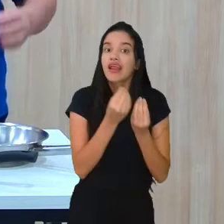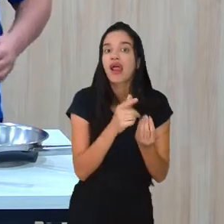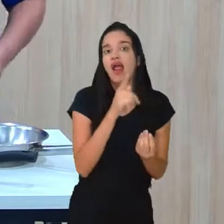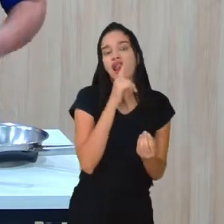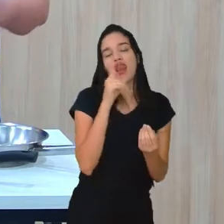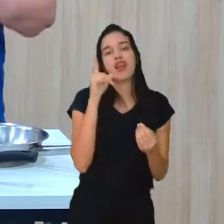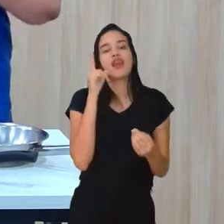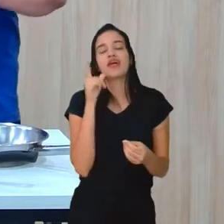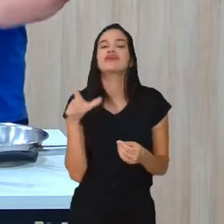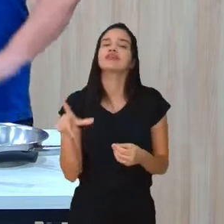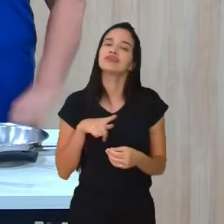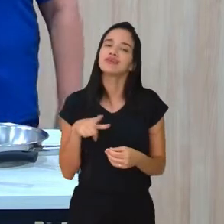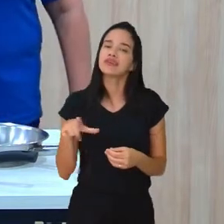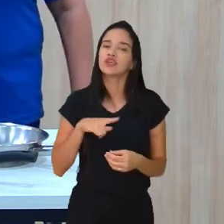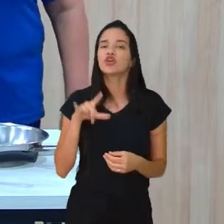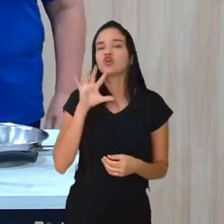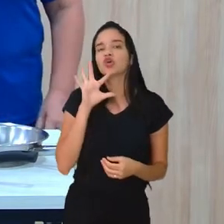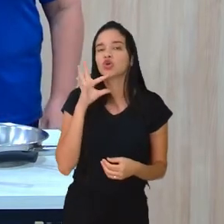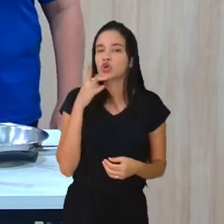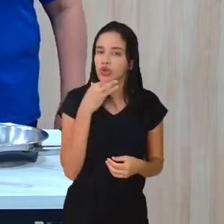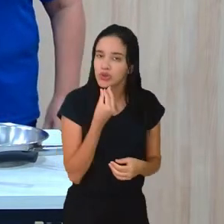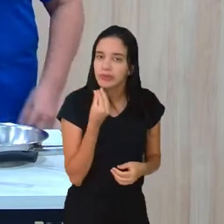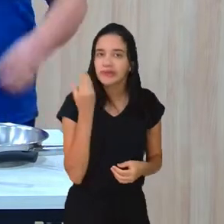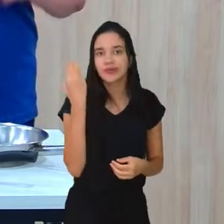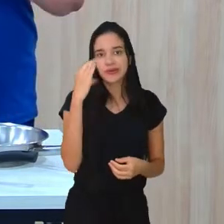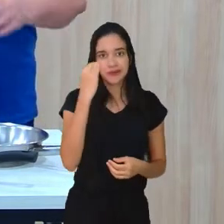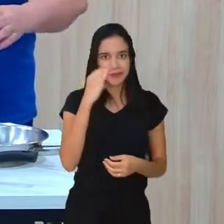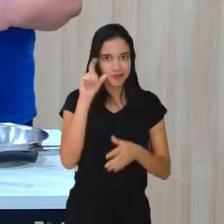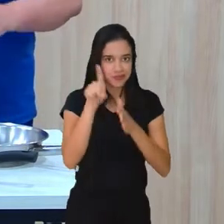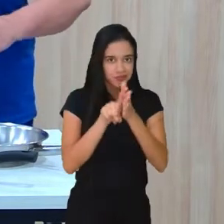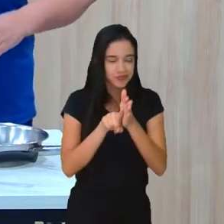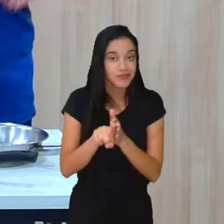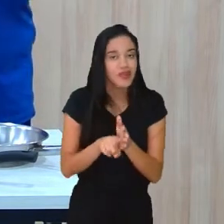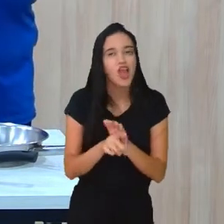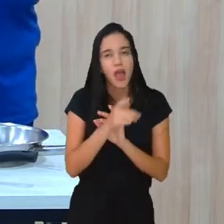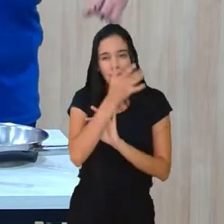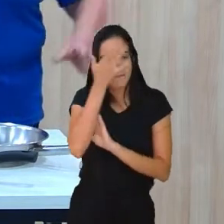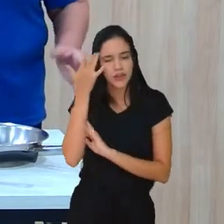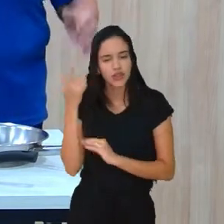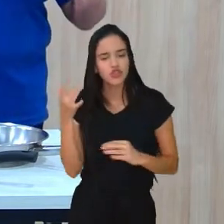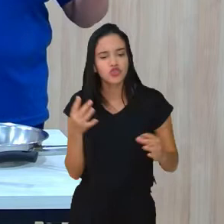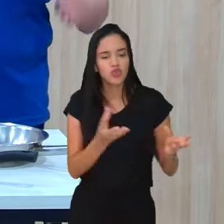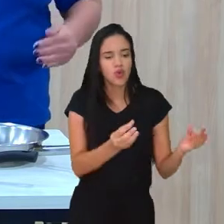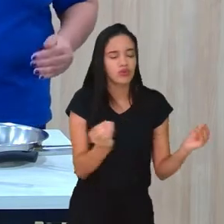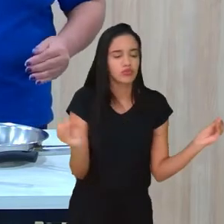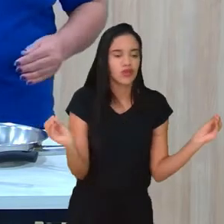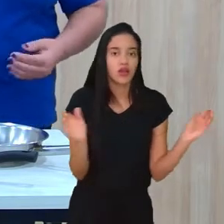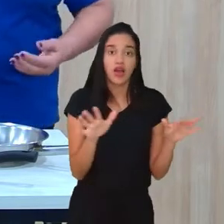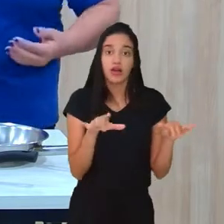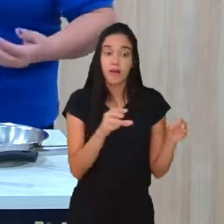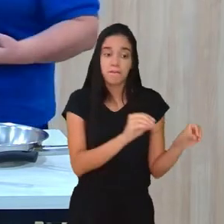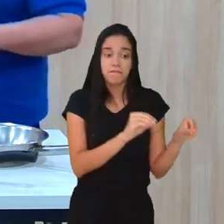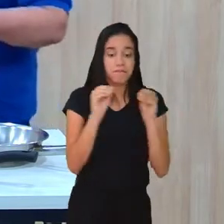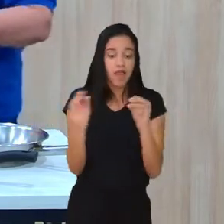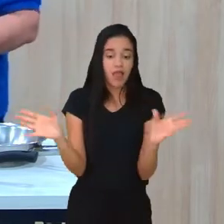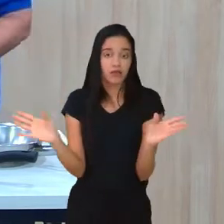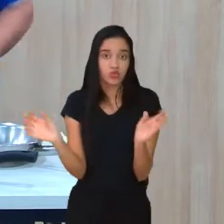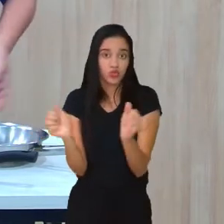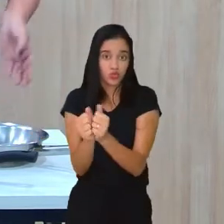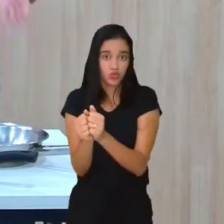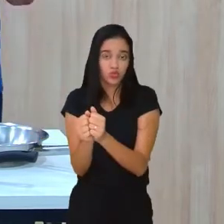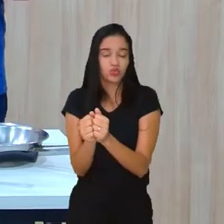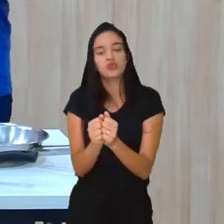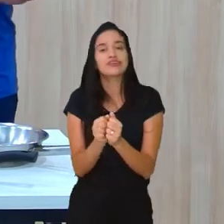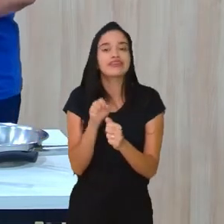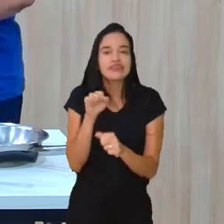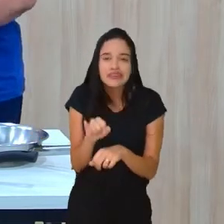gente, tem que ter conhecimento aí da ciência. Pois é. Mesmo que alguém diga, bote aí, a pessoa que vai entregar, se tiver esse conhecimento,